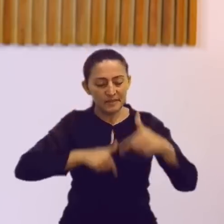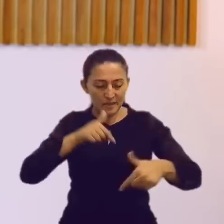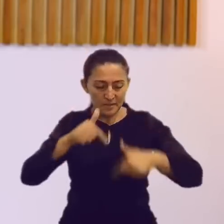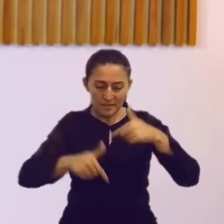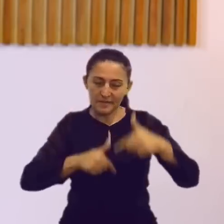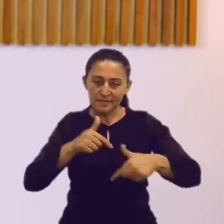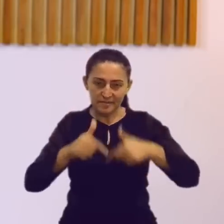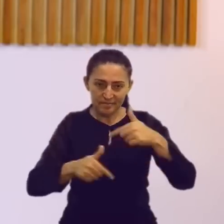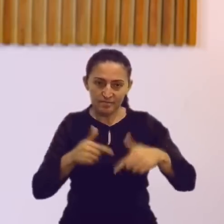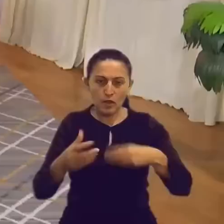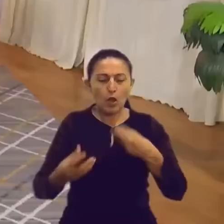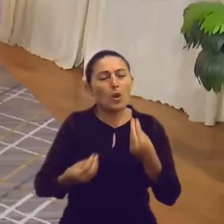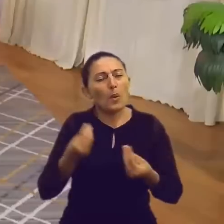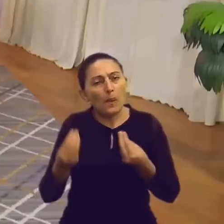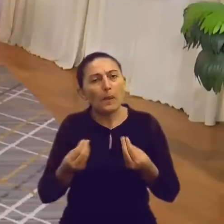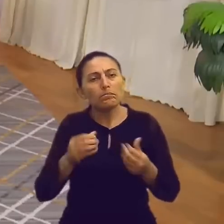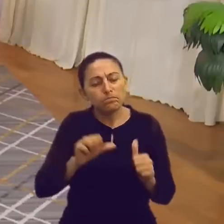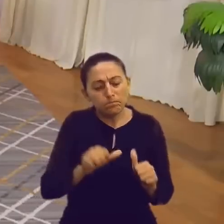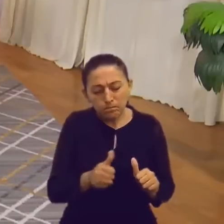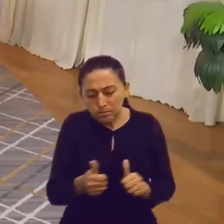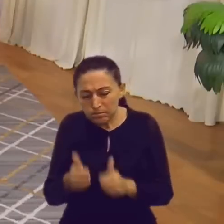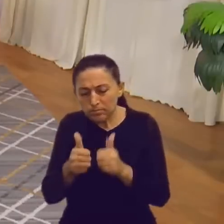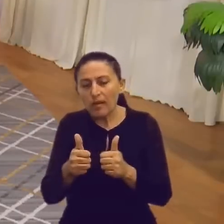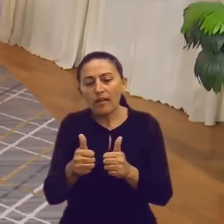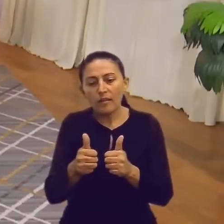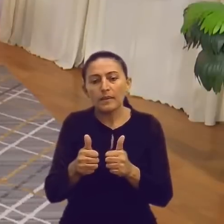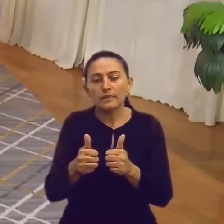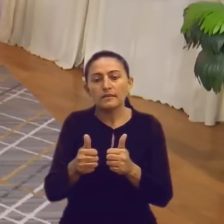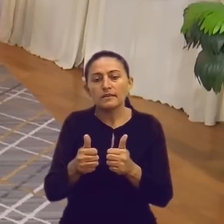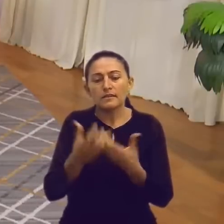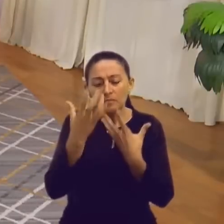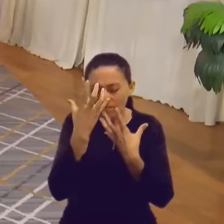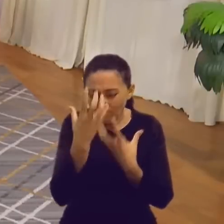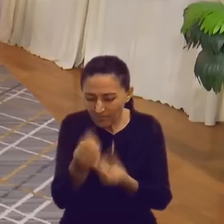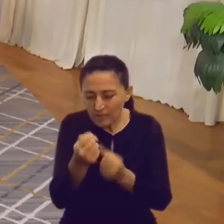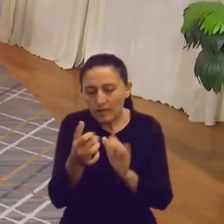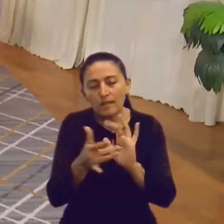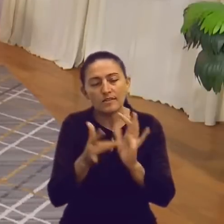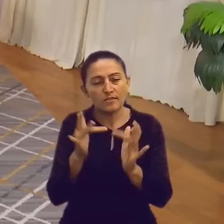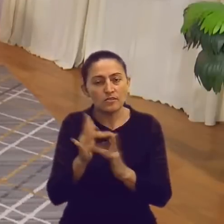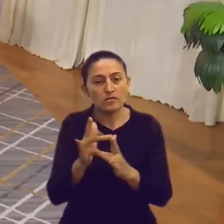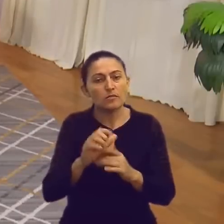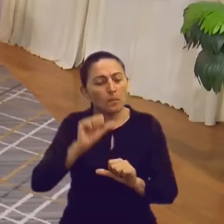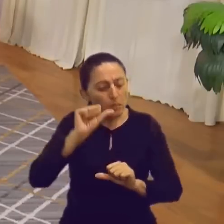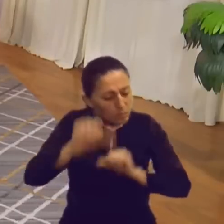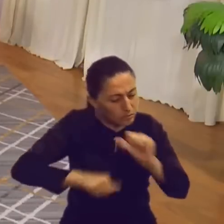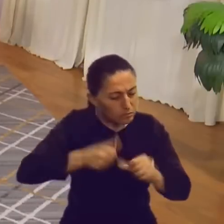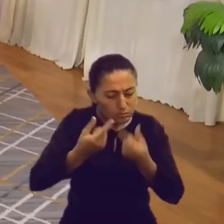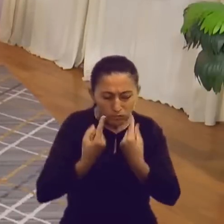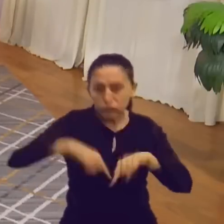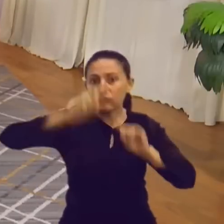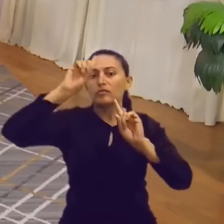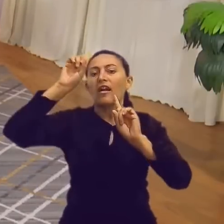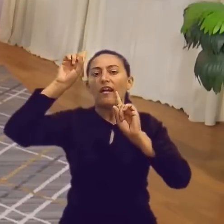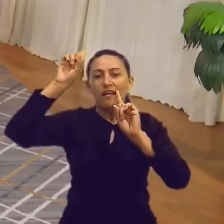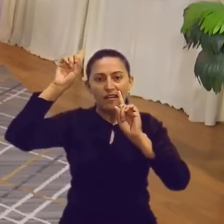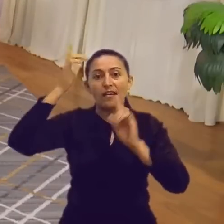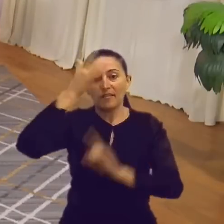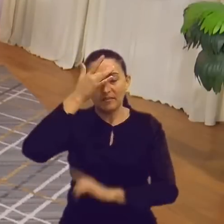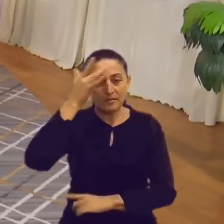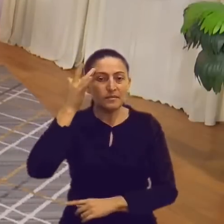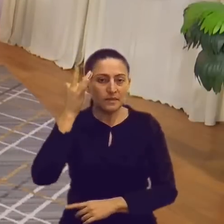a conversão faz a diferença na vida das pessoas. Imaginem como aquelas